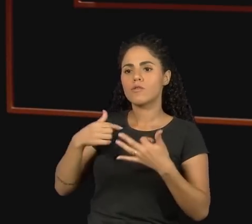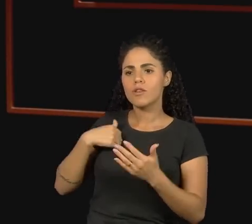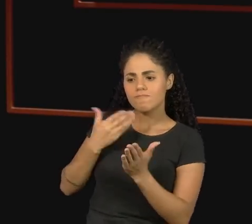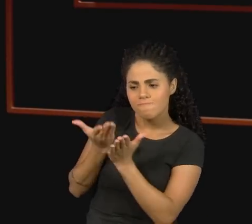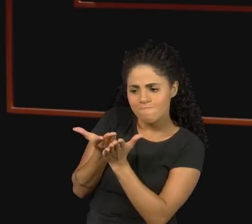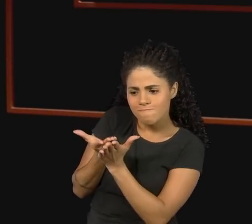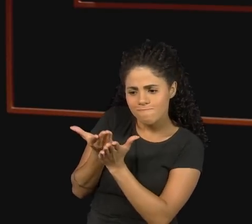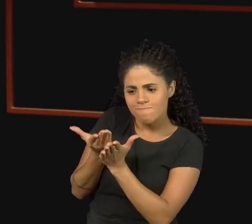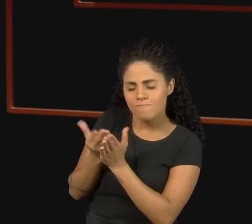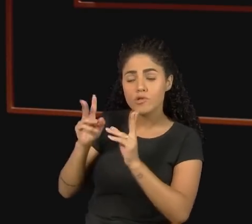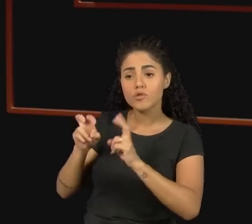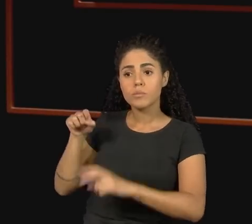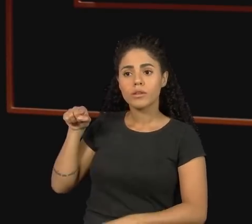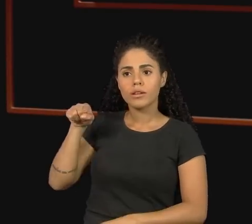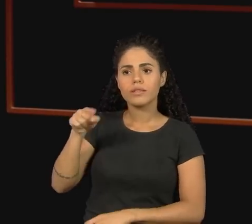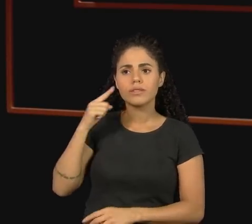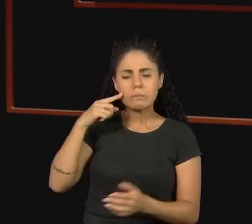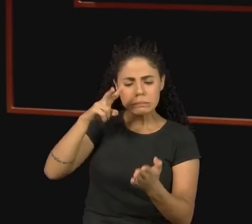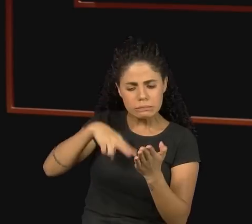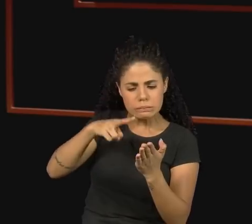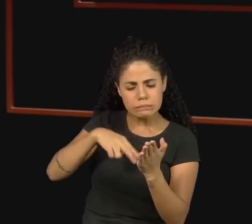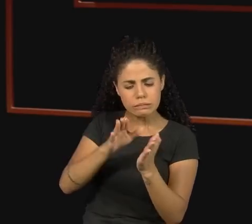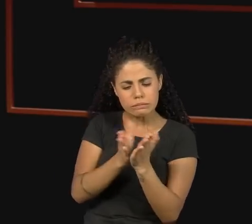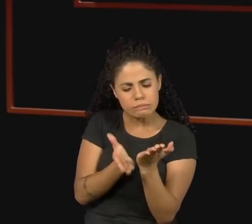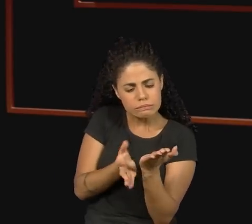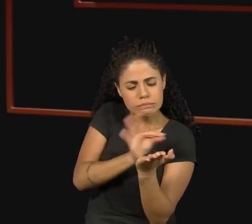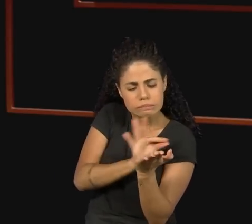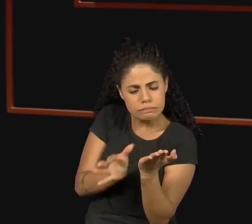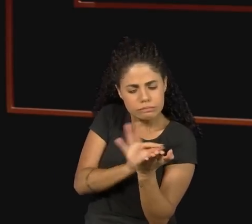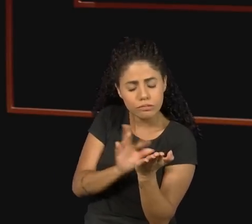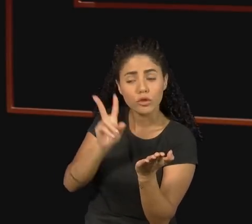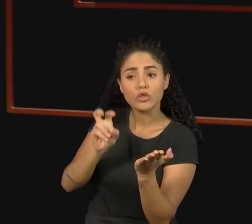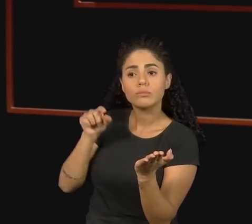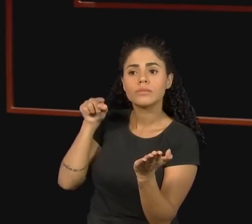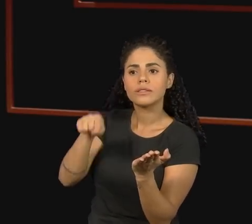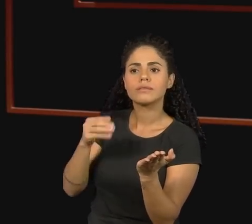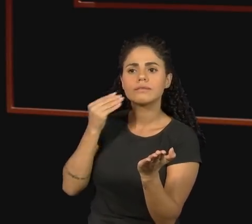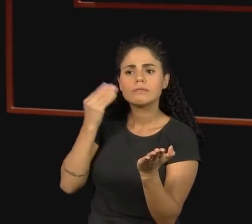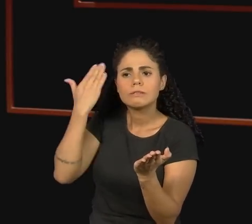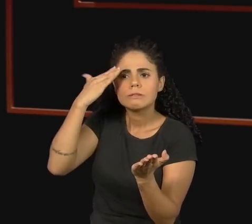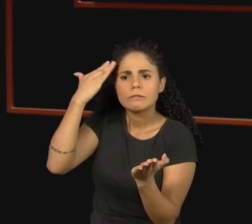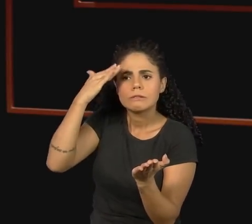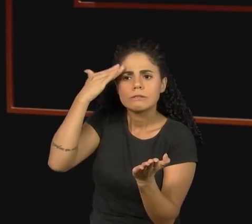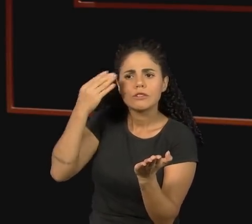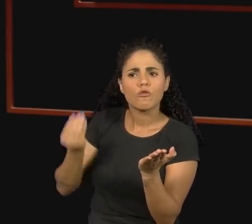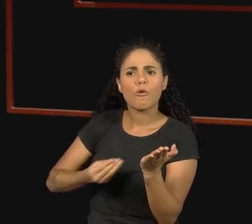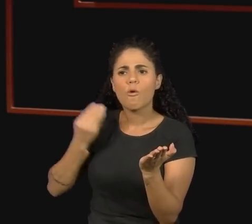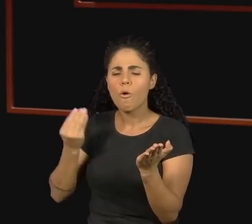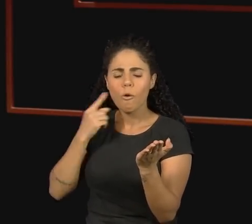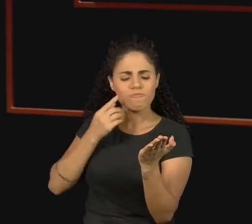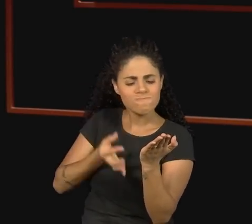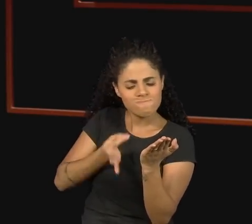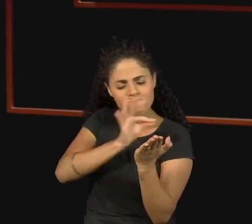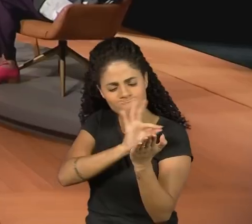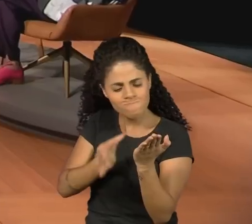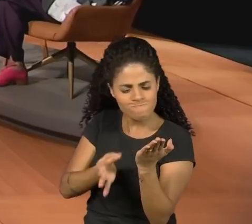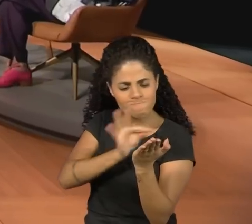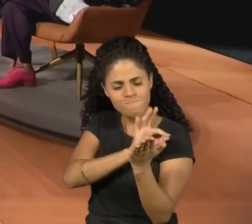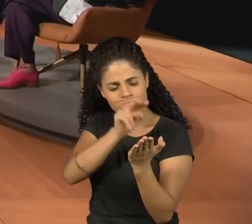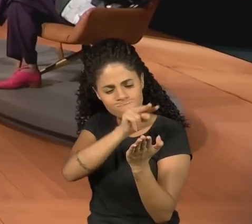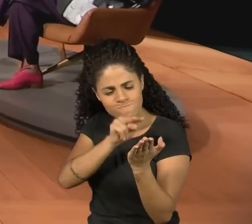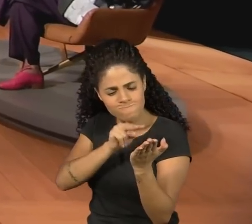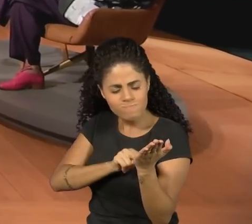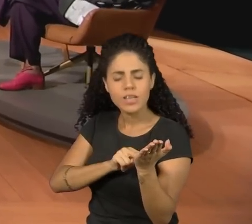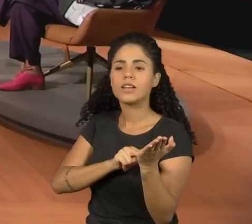questão da oficina, e lendo todos os livros sobre oficina, entendendo essa questão do Living Theatre, vindo para o Brasil e